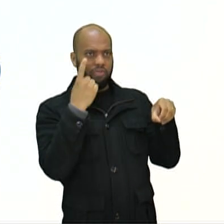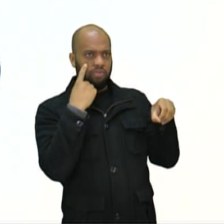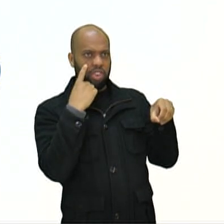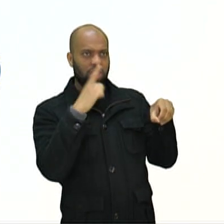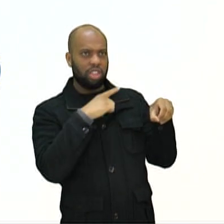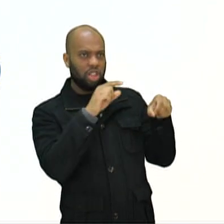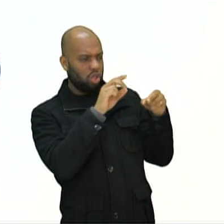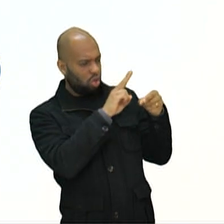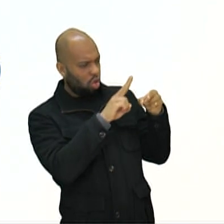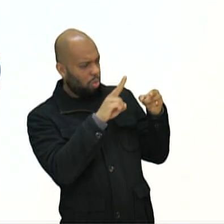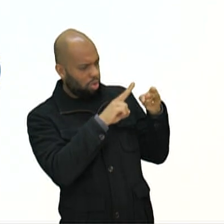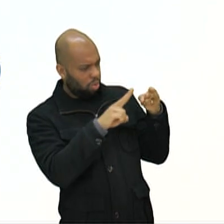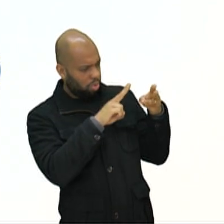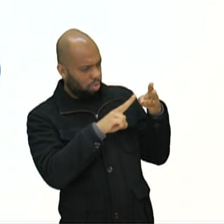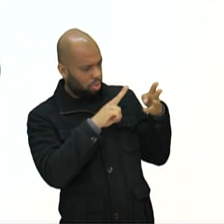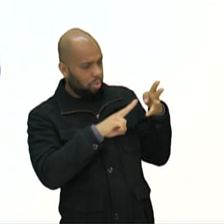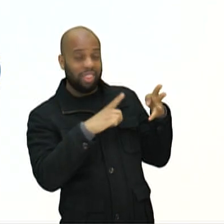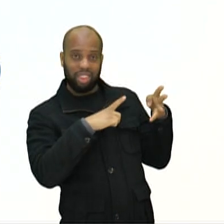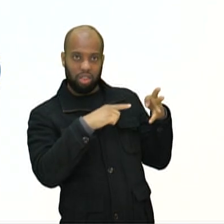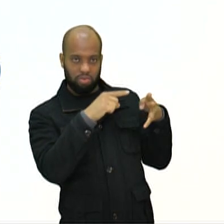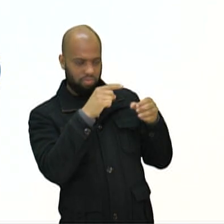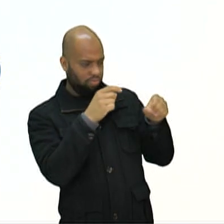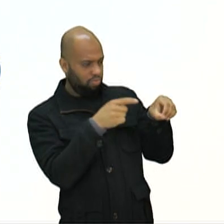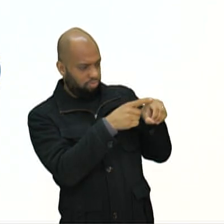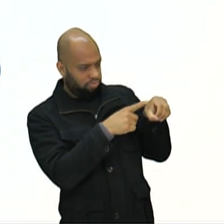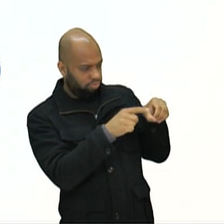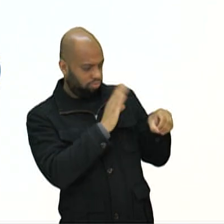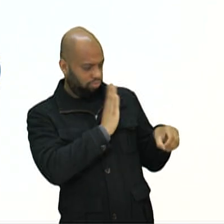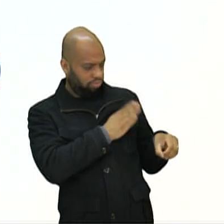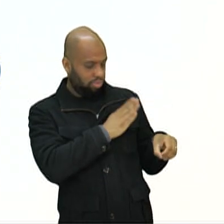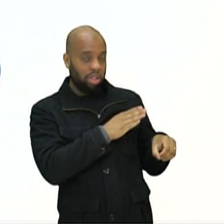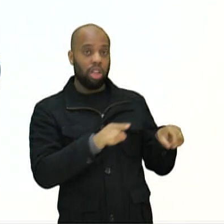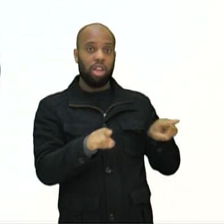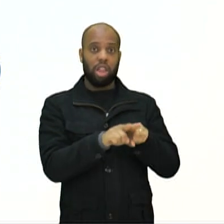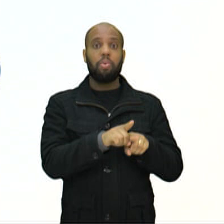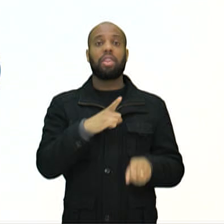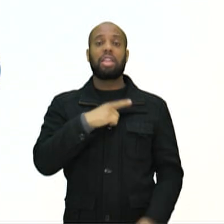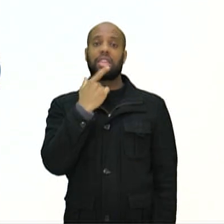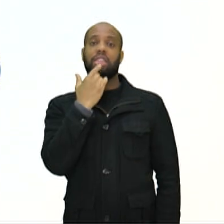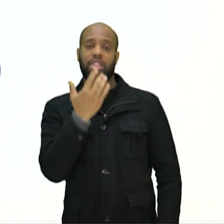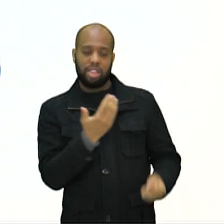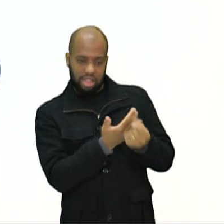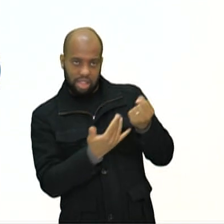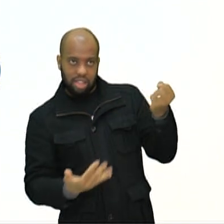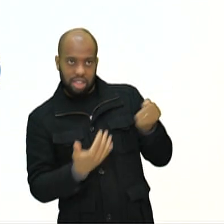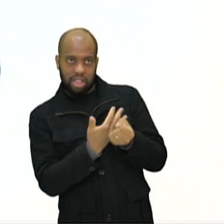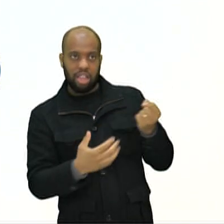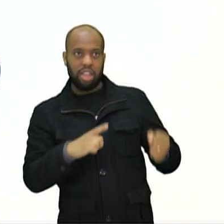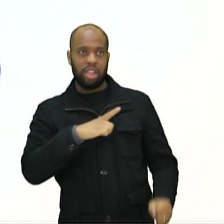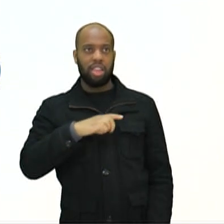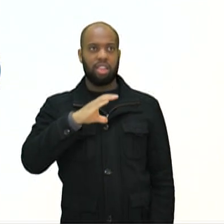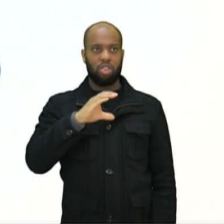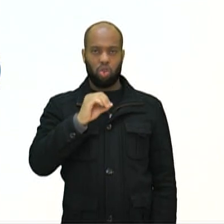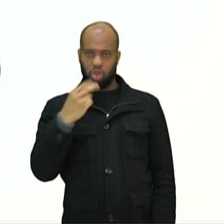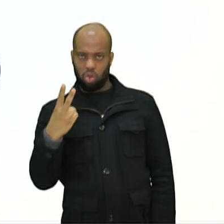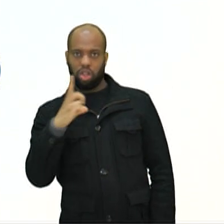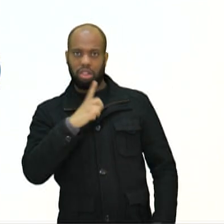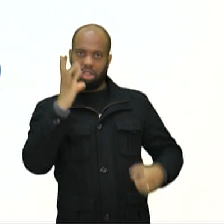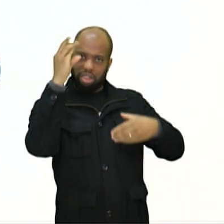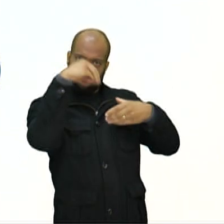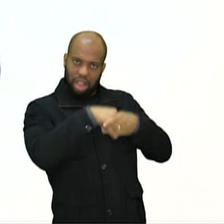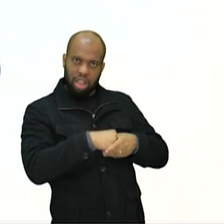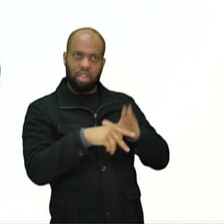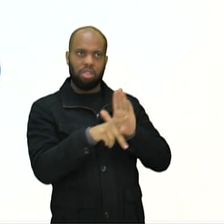inferior. O sangue vem do corpo todo rico em dióxido de carbono, ele vai cair no lado